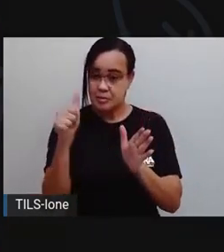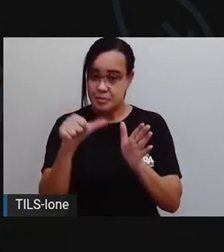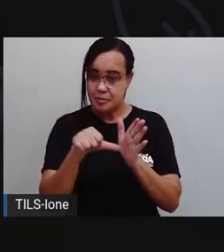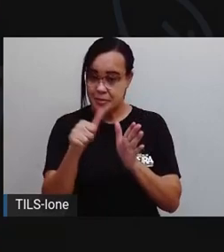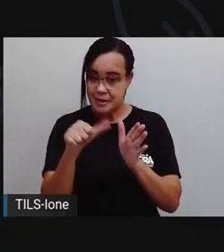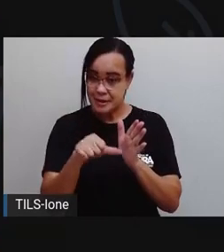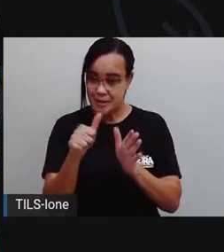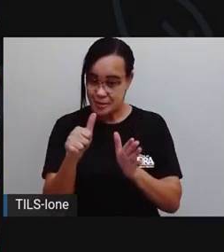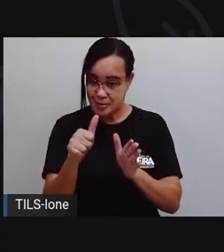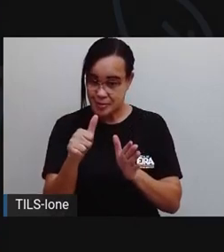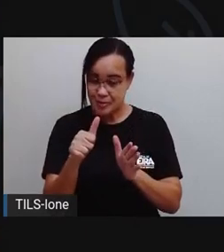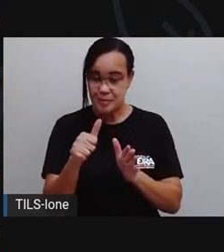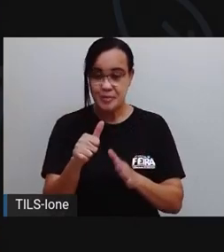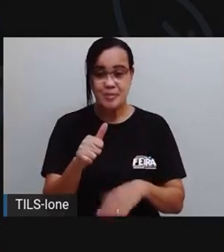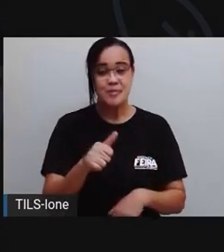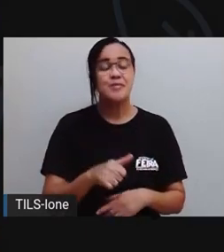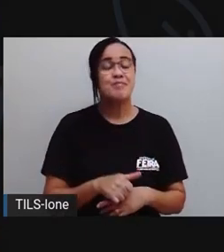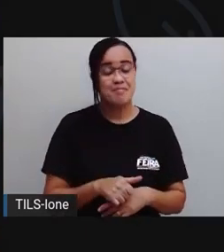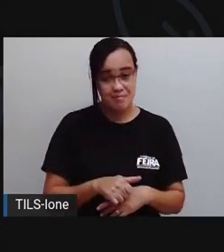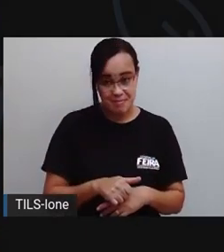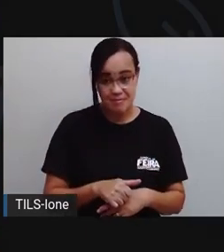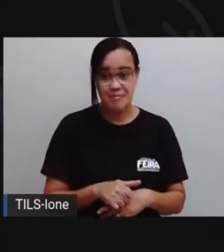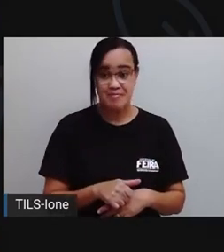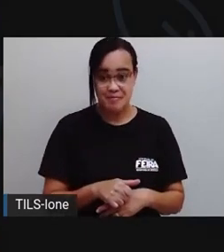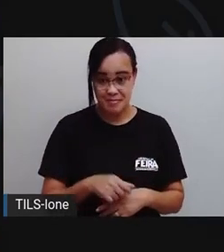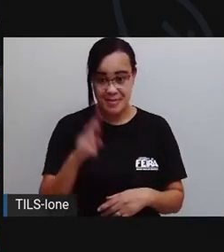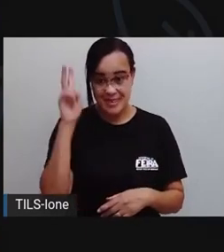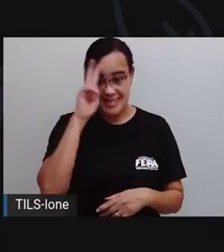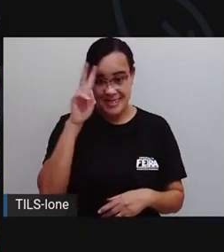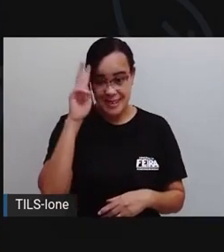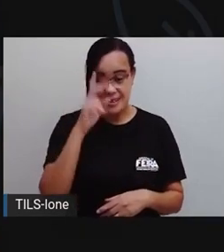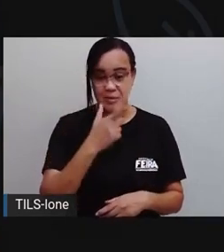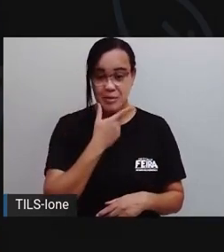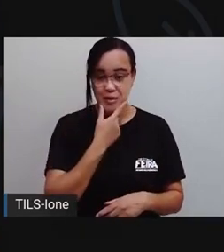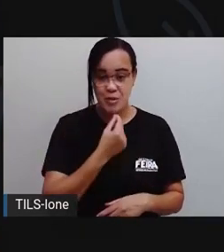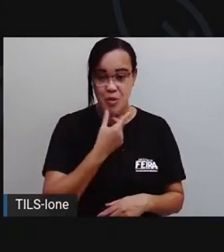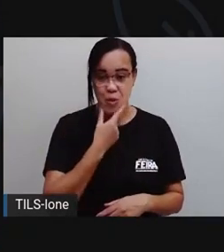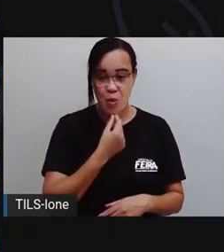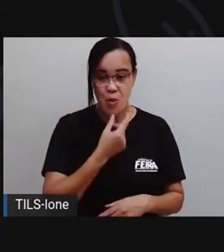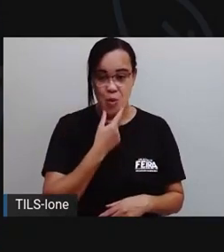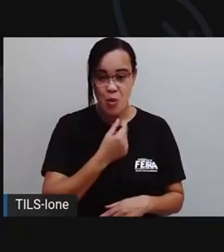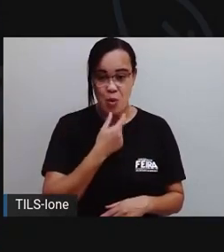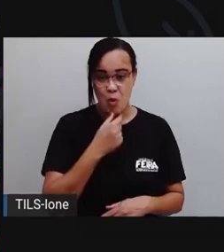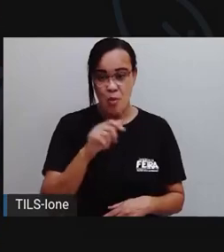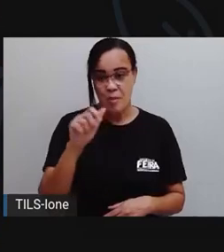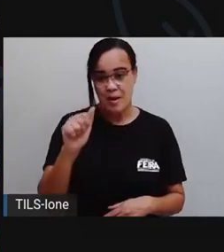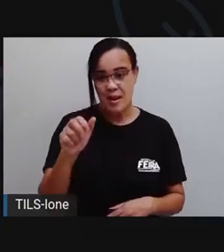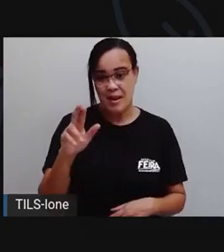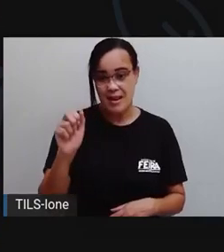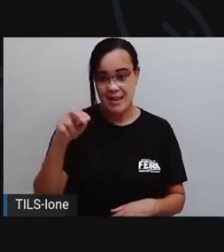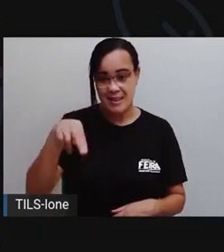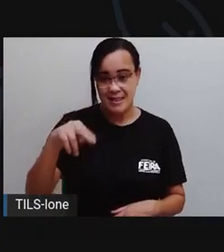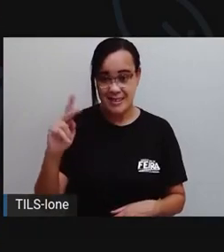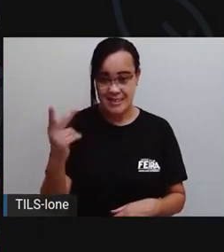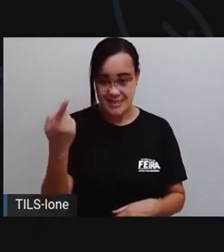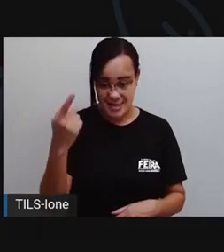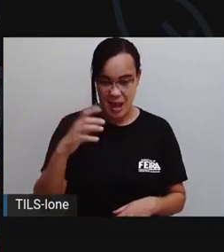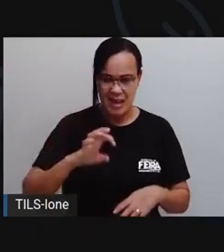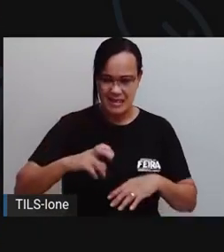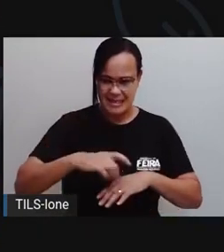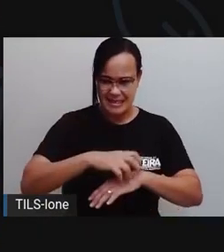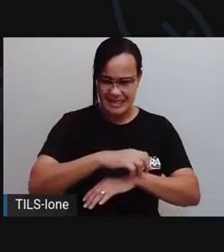do Homem-Aranha. Quem aí gosta do Homem-Aranha? É porque tá bem alto aí, né? O último filme do Homem-Aranha. Então a Pro vai fazer aqui